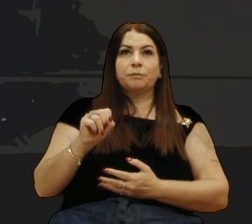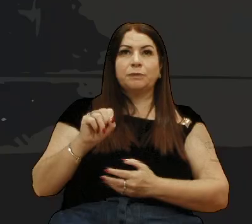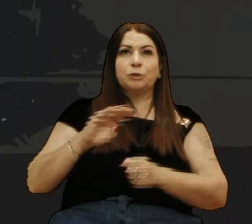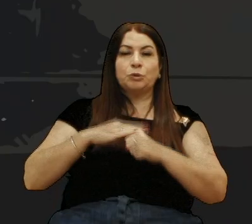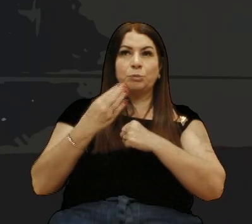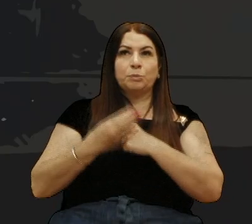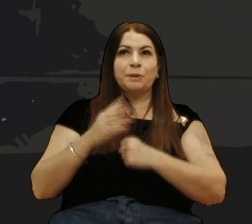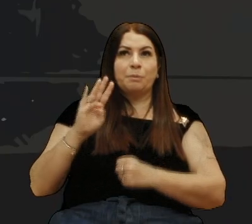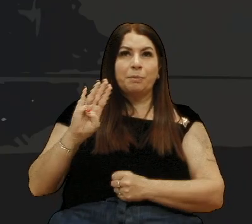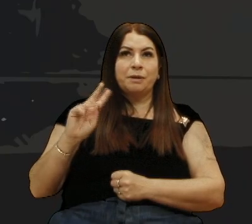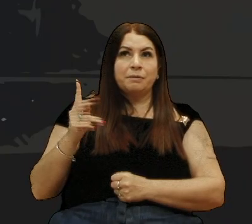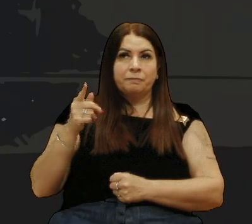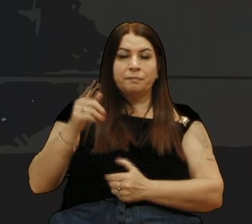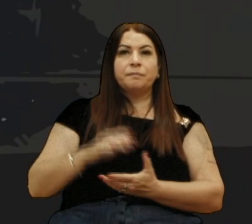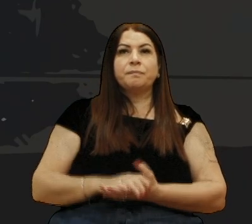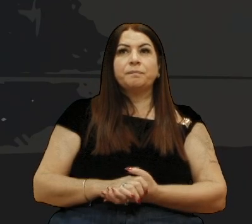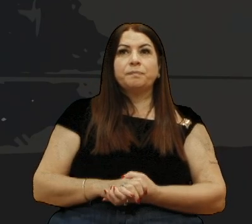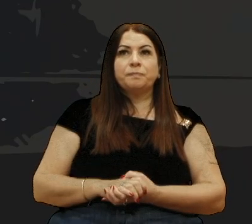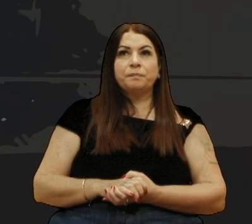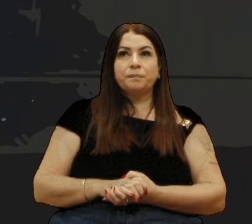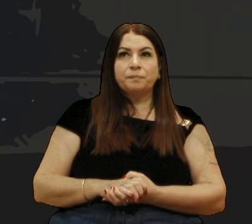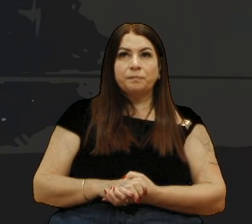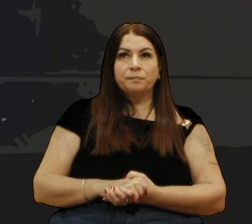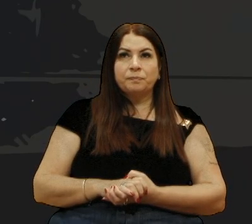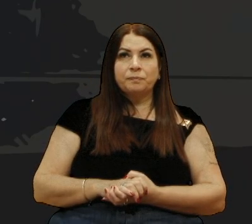bairro Belo Horizonte. Pode passar.